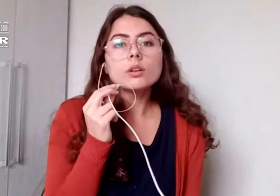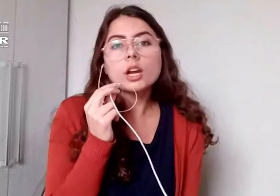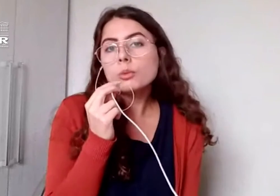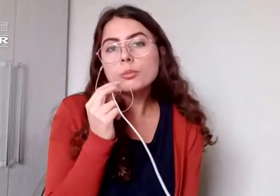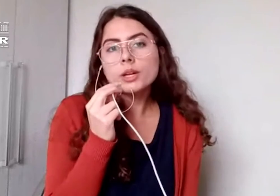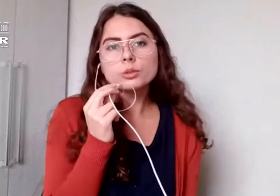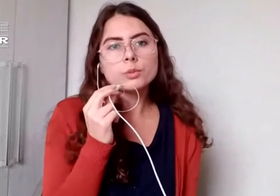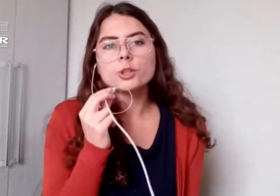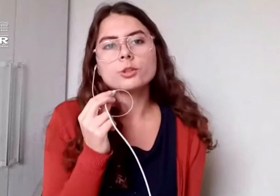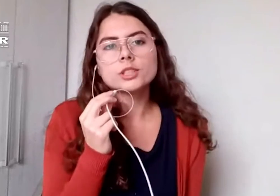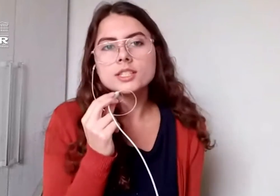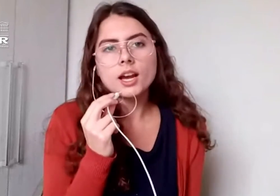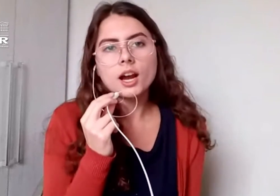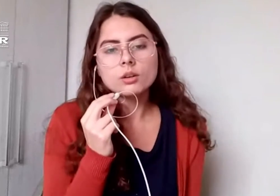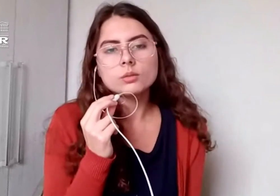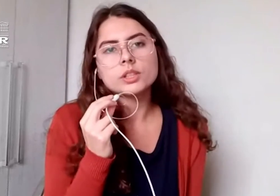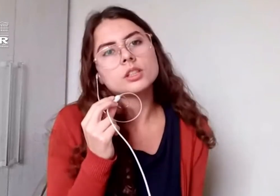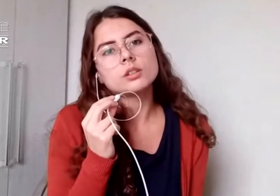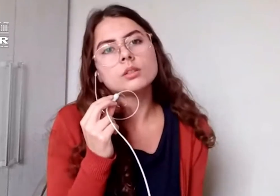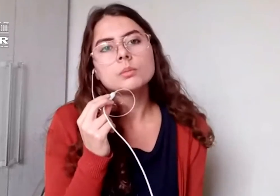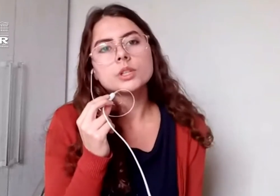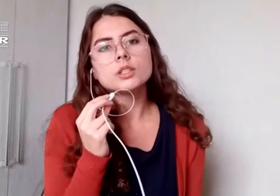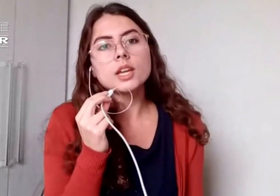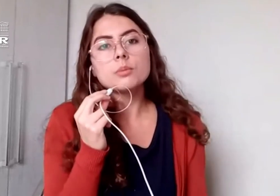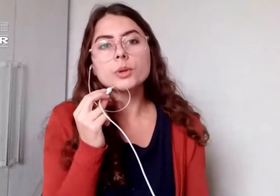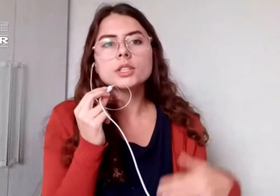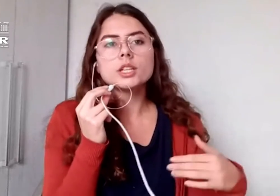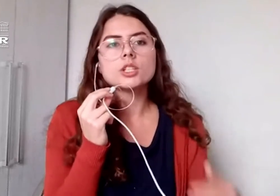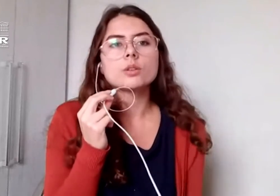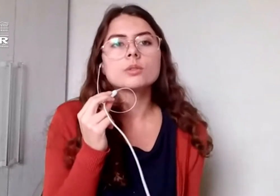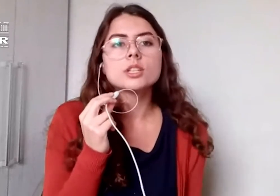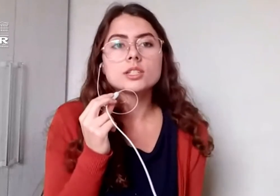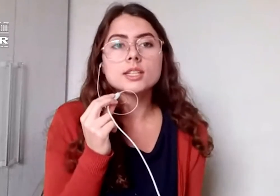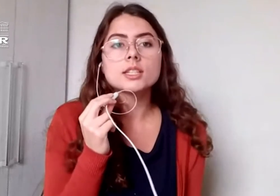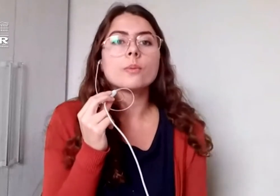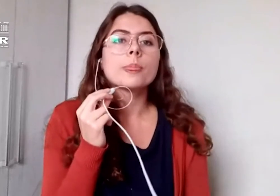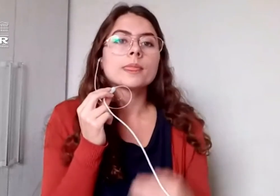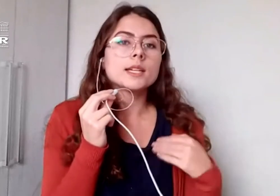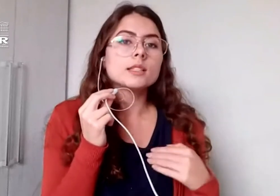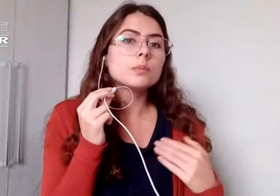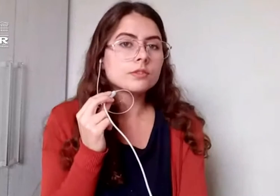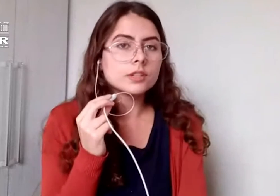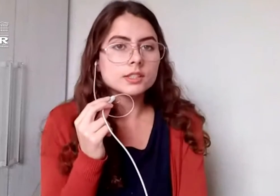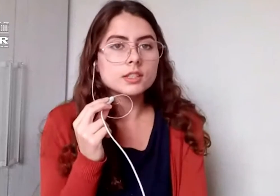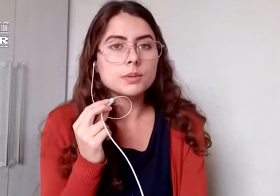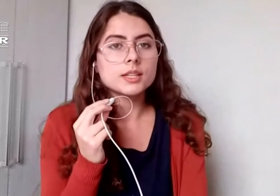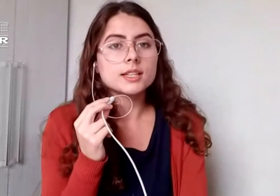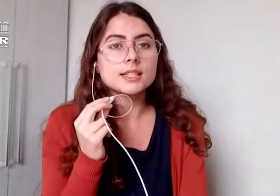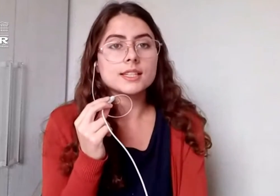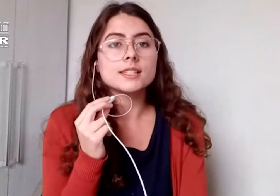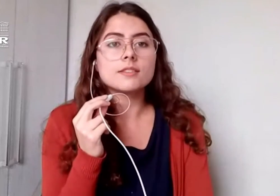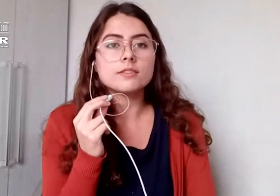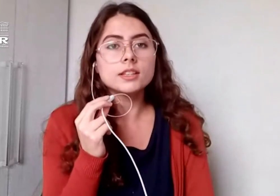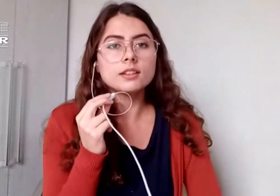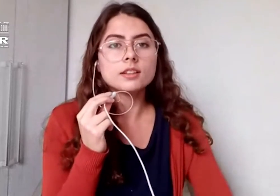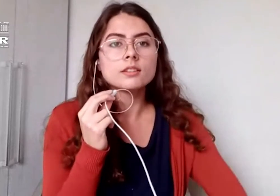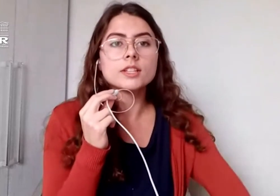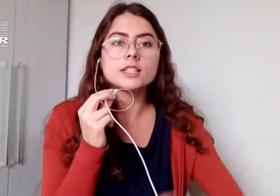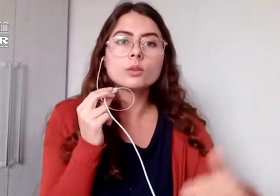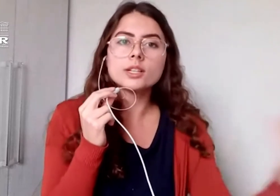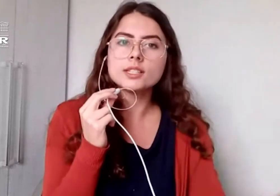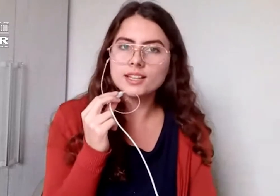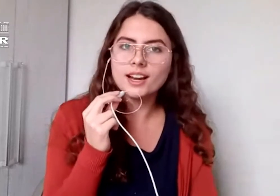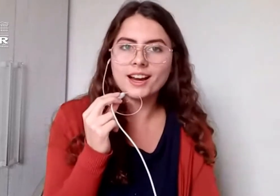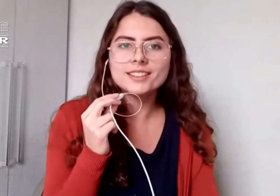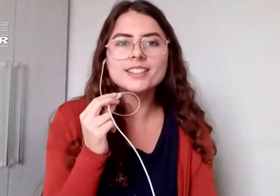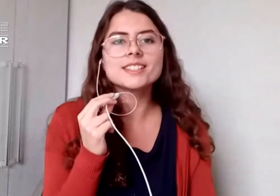qualquer momento pode acontecer algo. Então, por isso que é importante a conscientização, desde a primeira infância, para que as crianças evitem